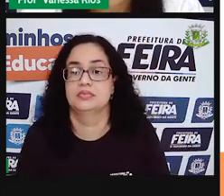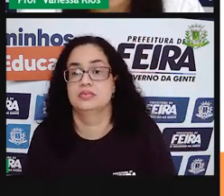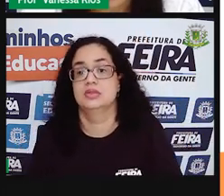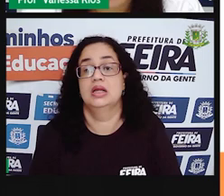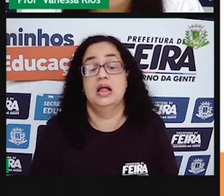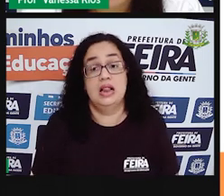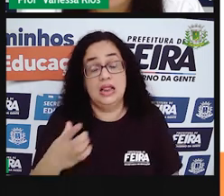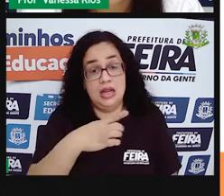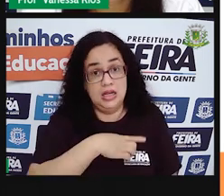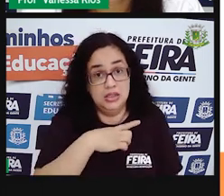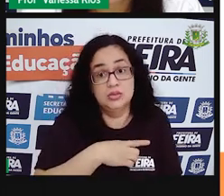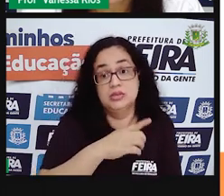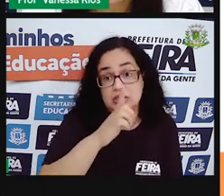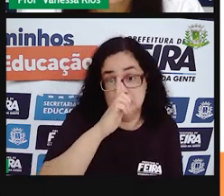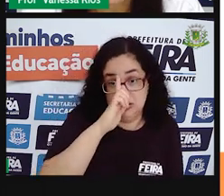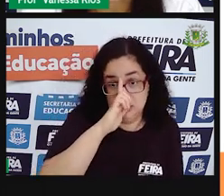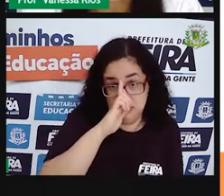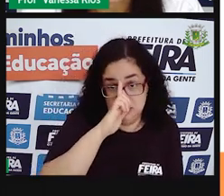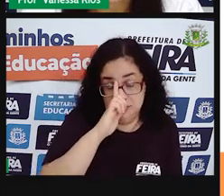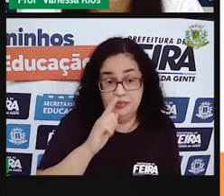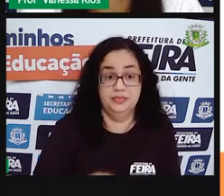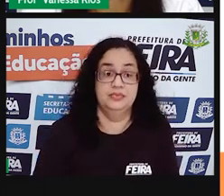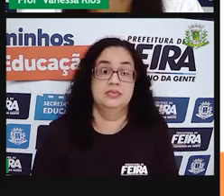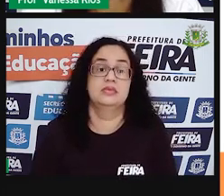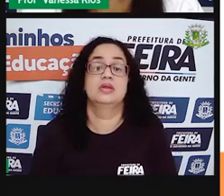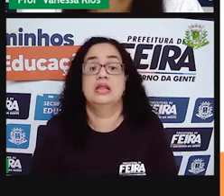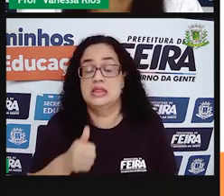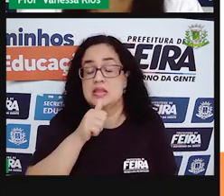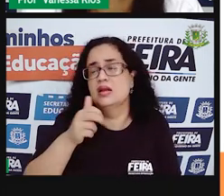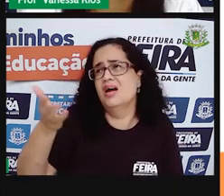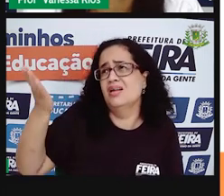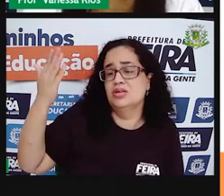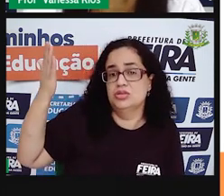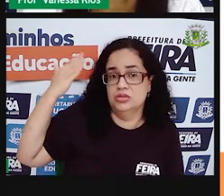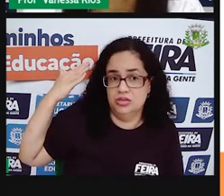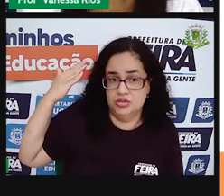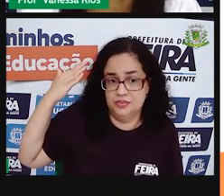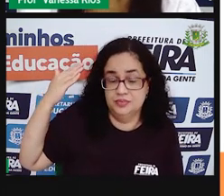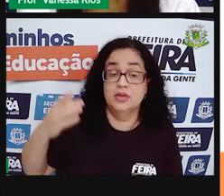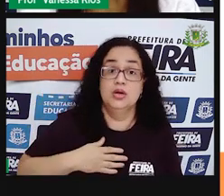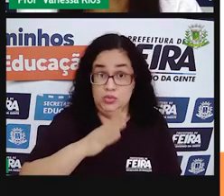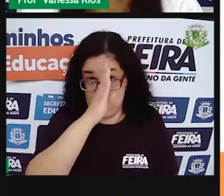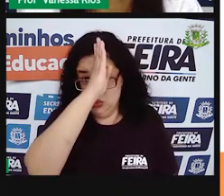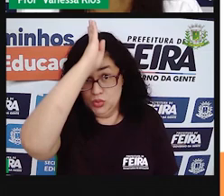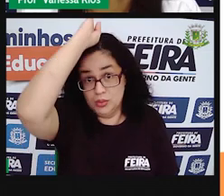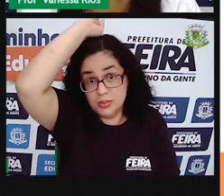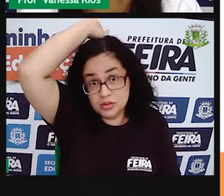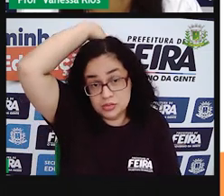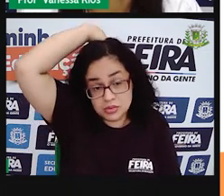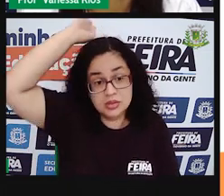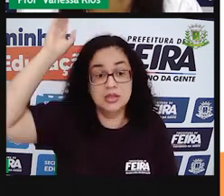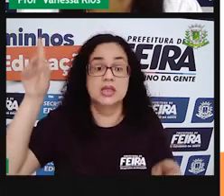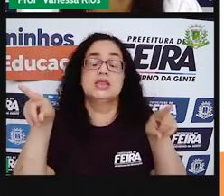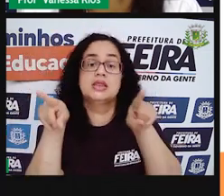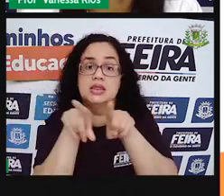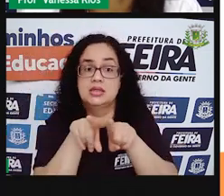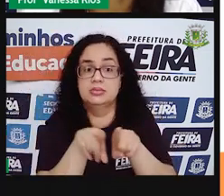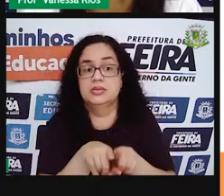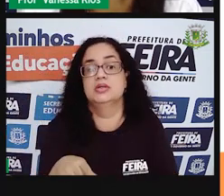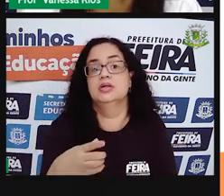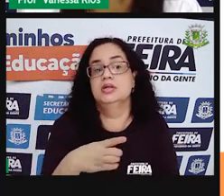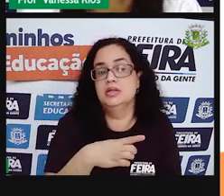Além dos gregos, né? Ainda no tempo da antiguidade, os romanos também se destacaram